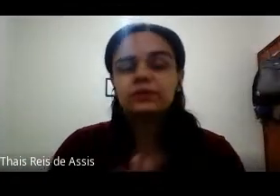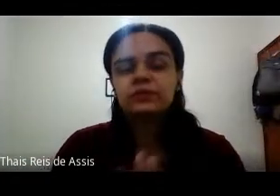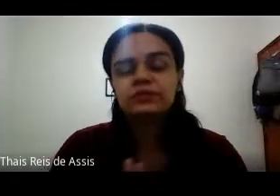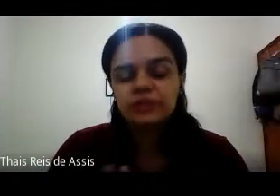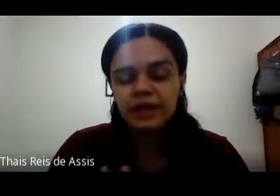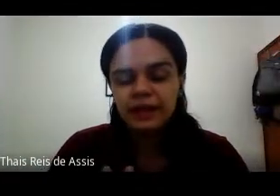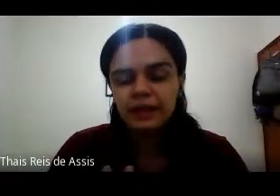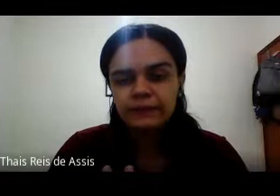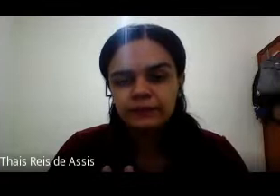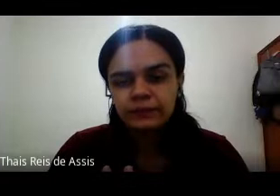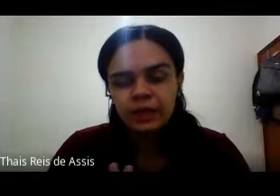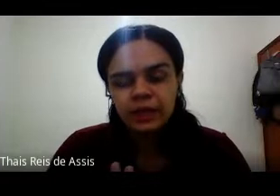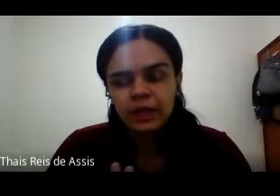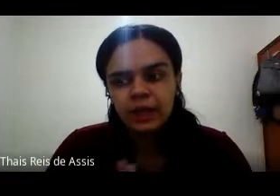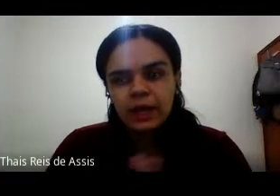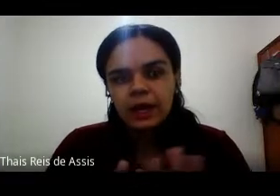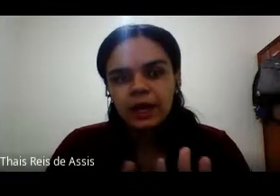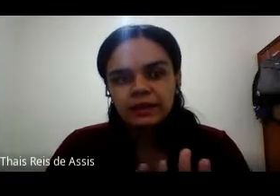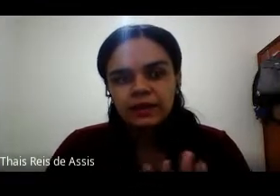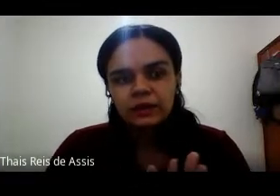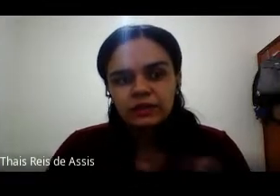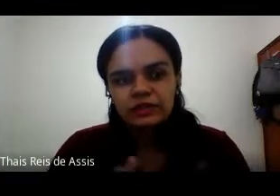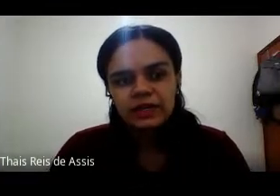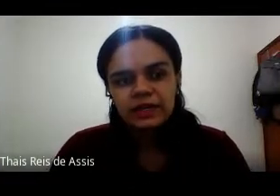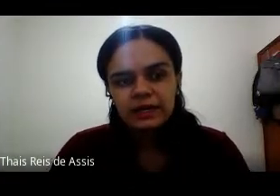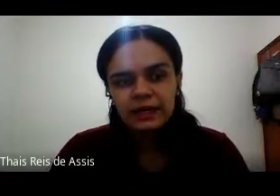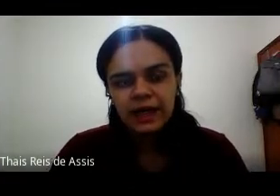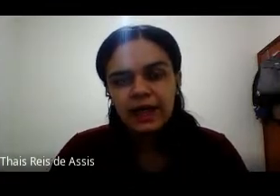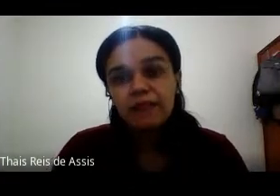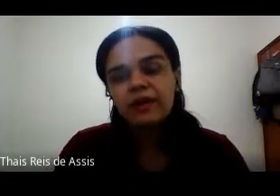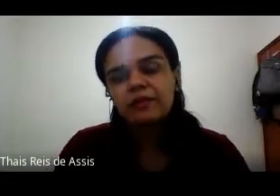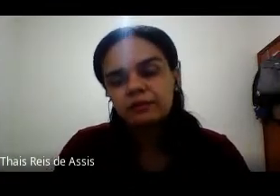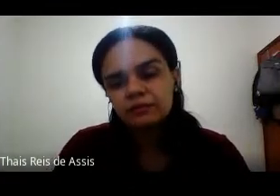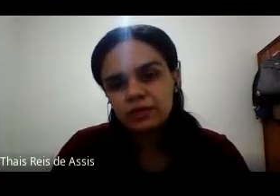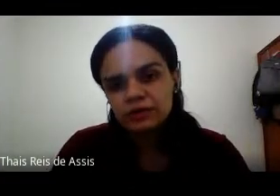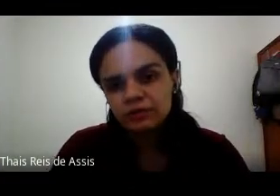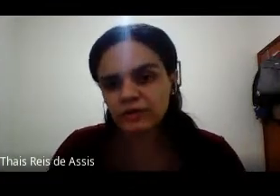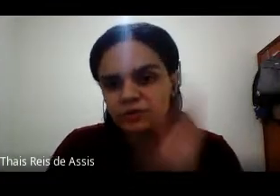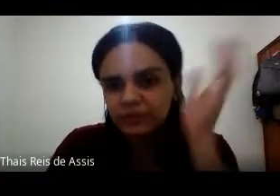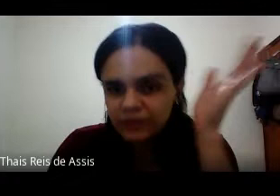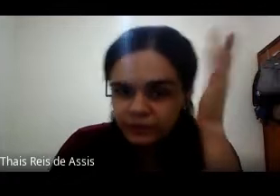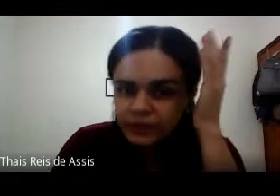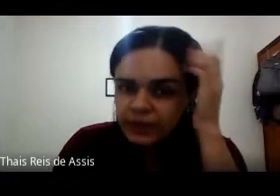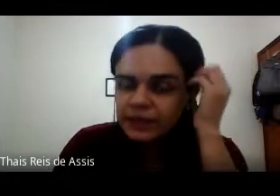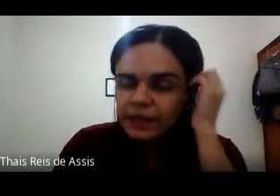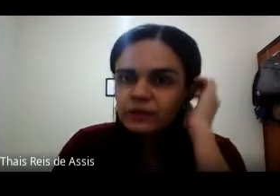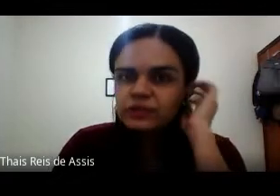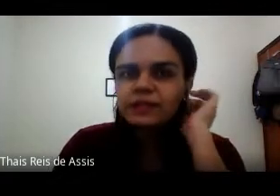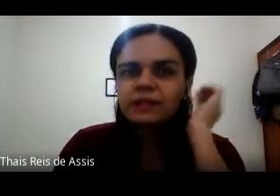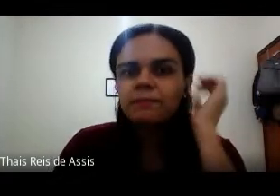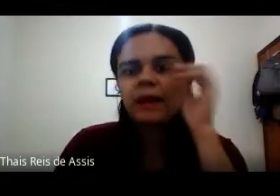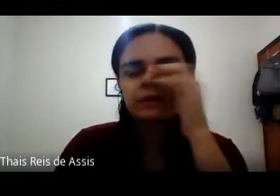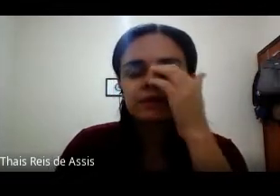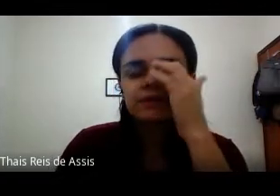sociedade onde a tecnologia, ela afeta o nosso modo de vida e a